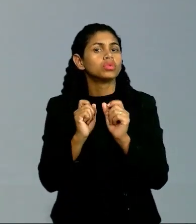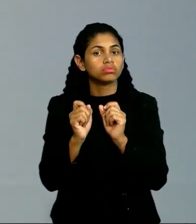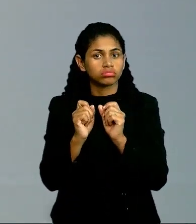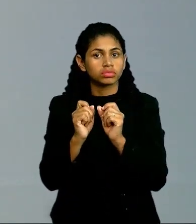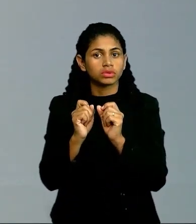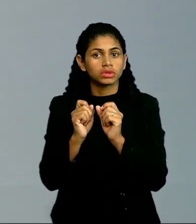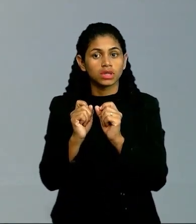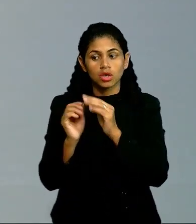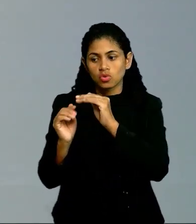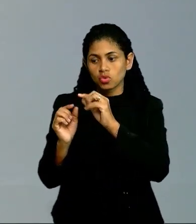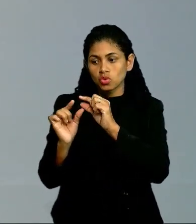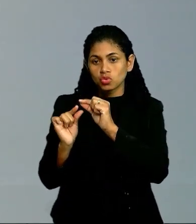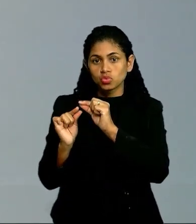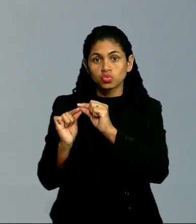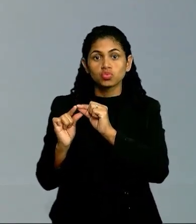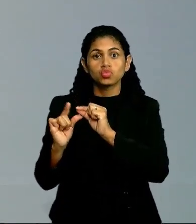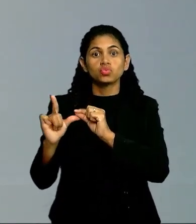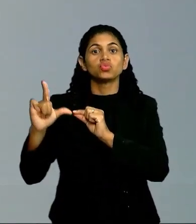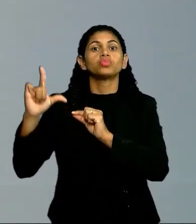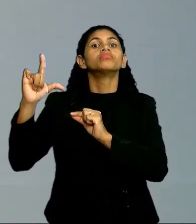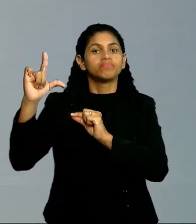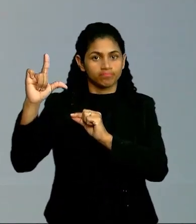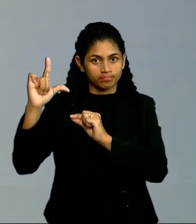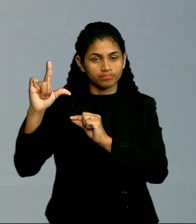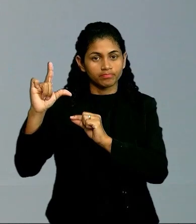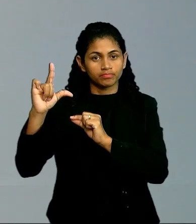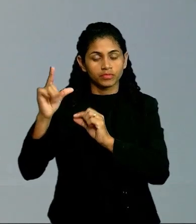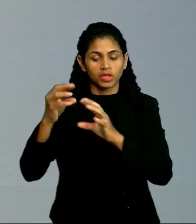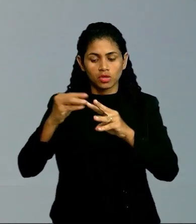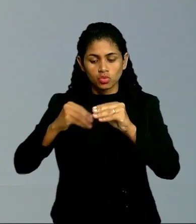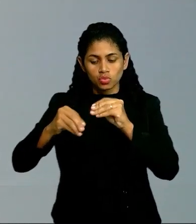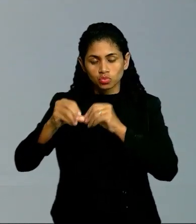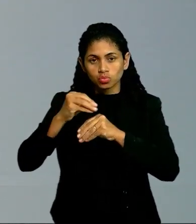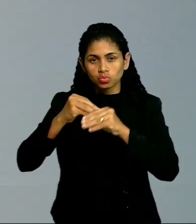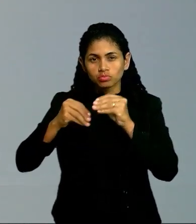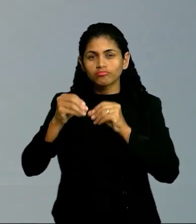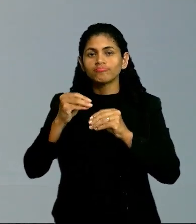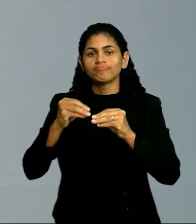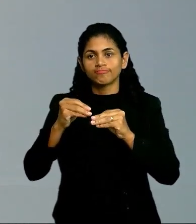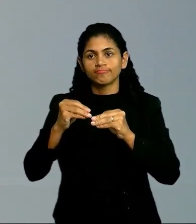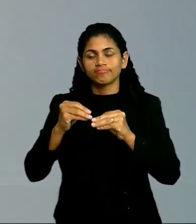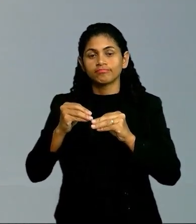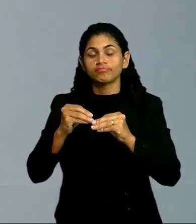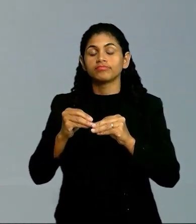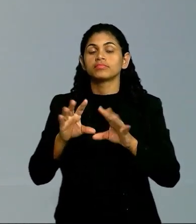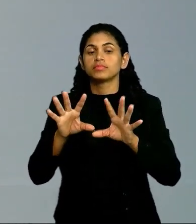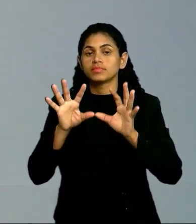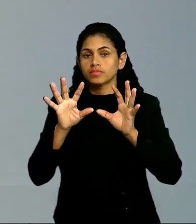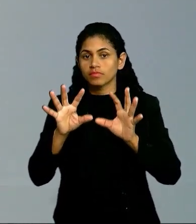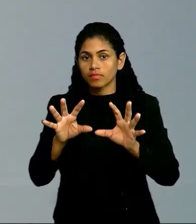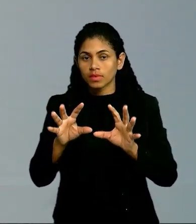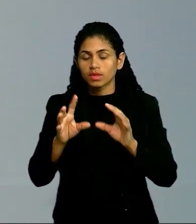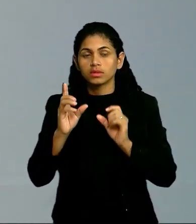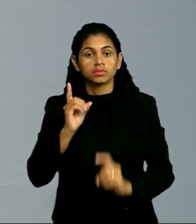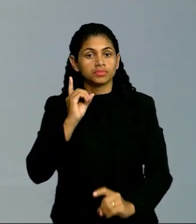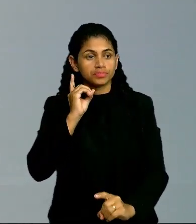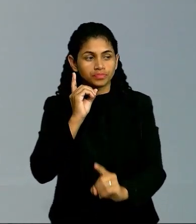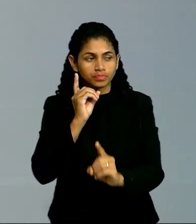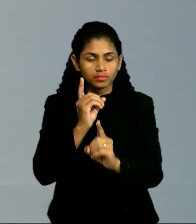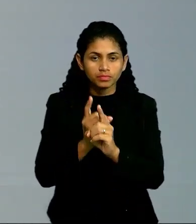para mais 6. Nesse caso, o carbono oxidou. Perfeito? Então é assim que nós